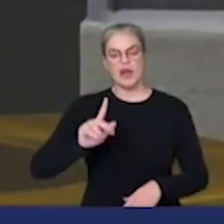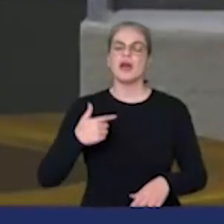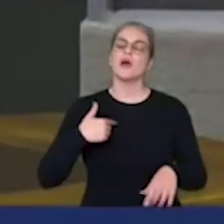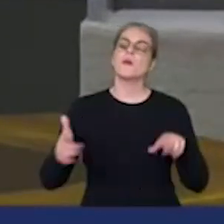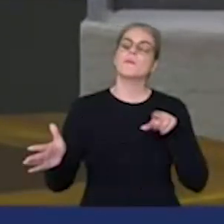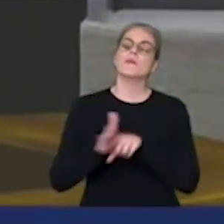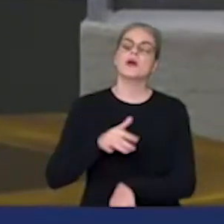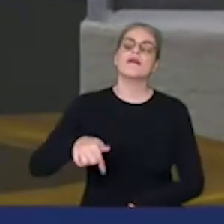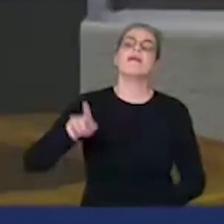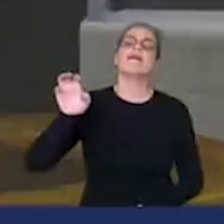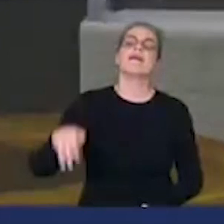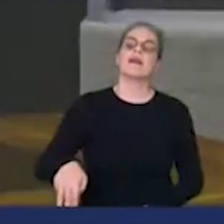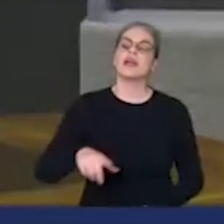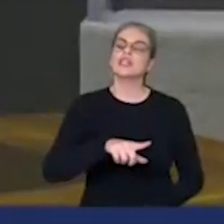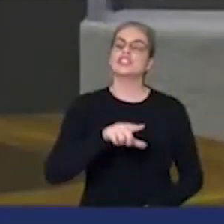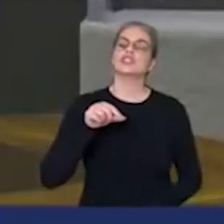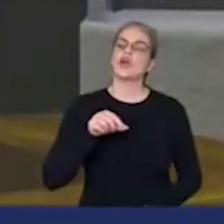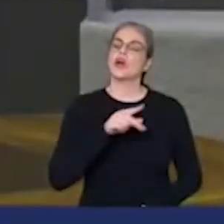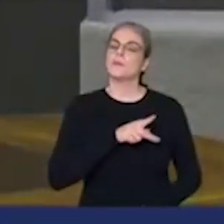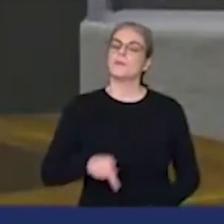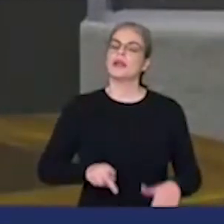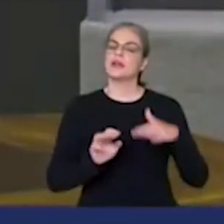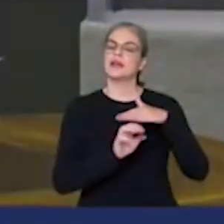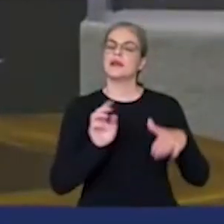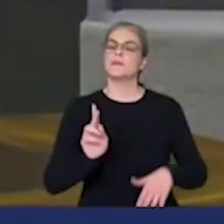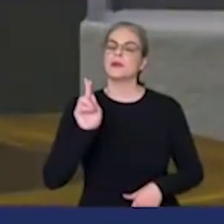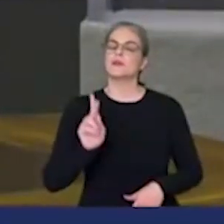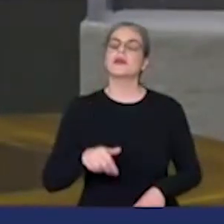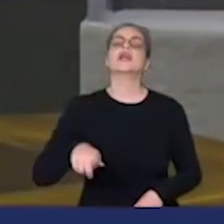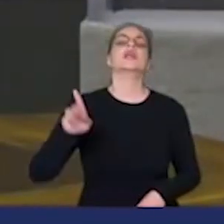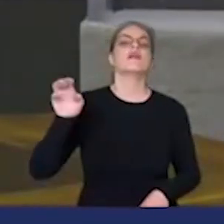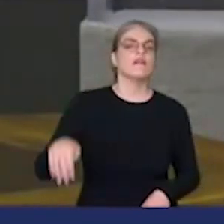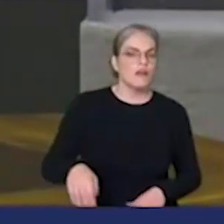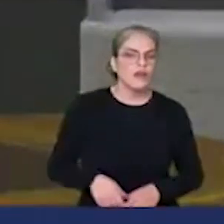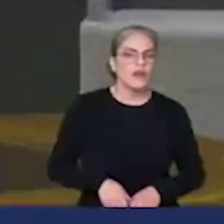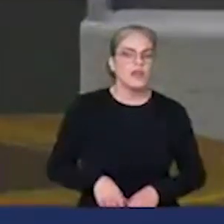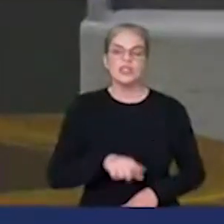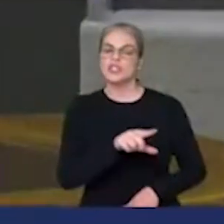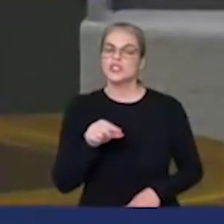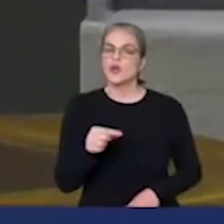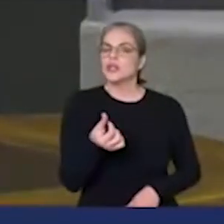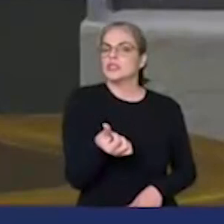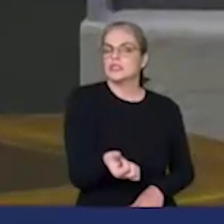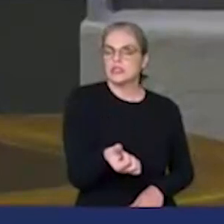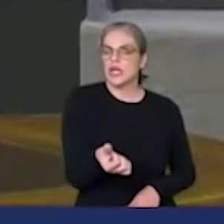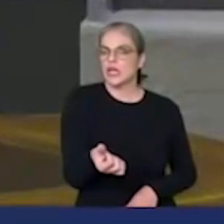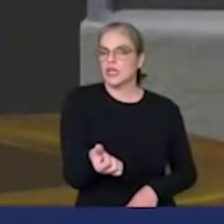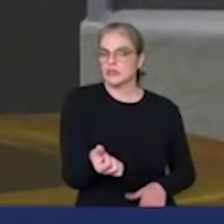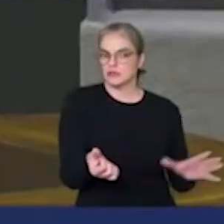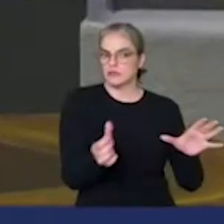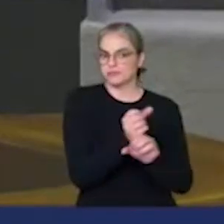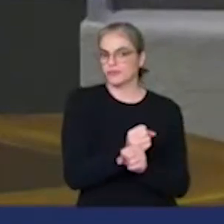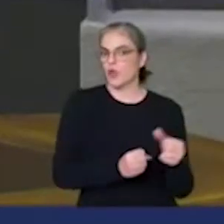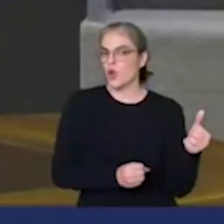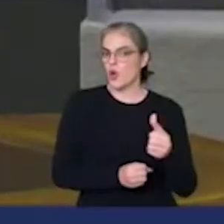o presidente da Petrobras? Quem nomeia 6 dos 11 conselheiros da